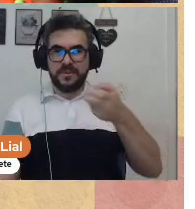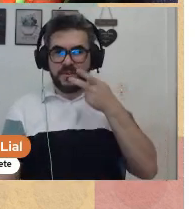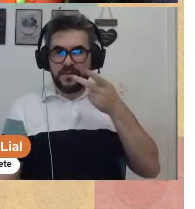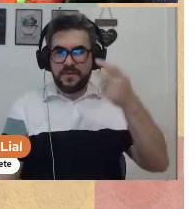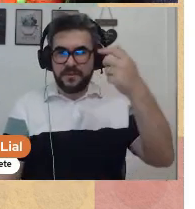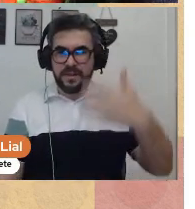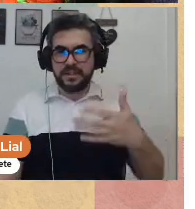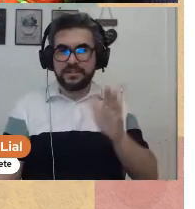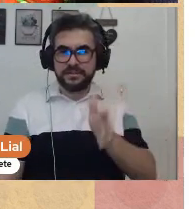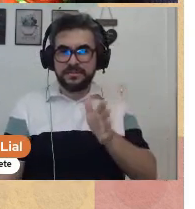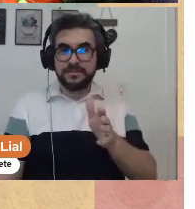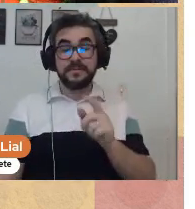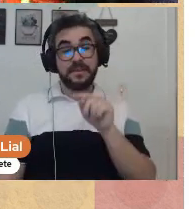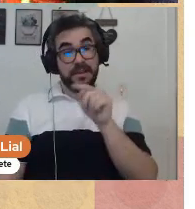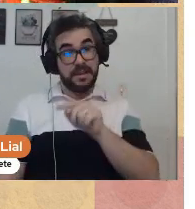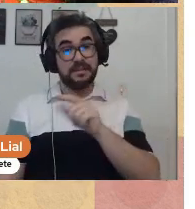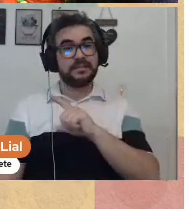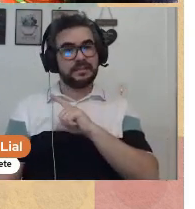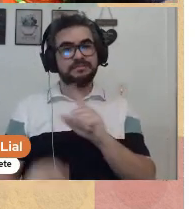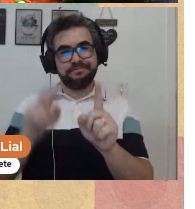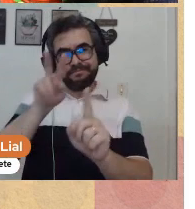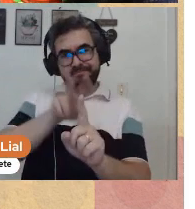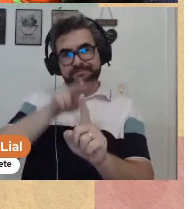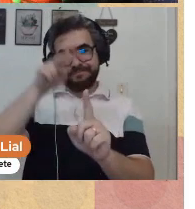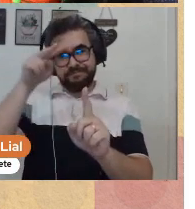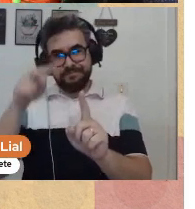sonoro também tem tanto valor